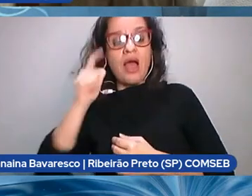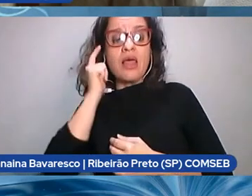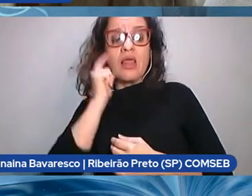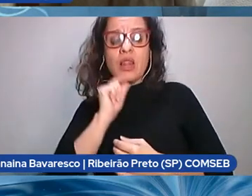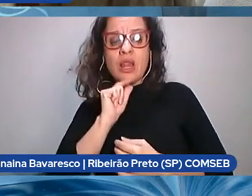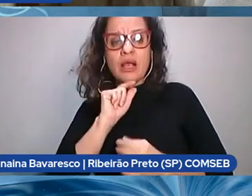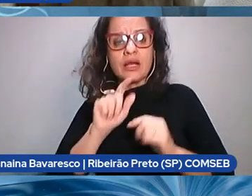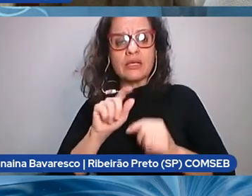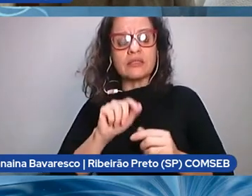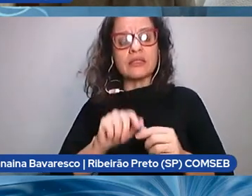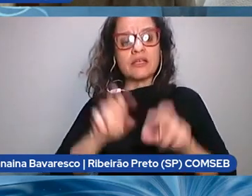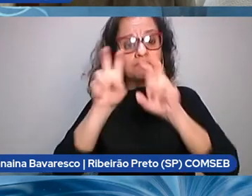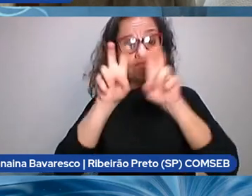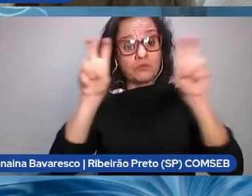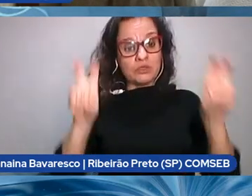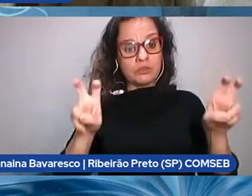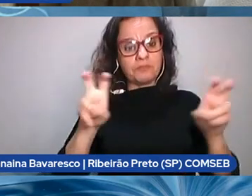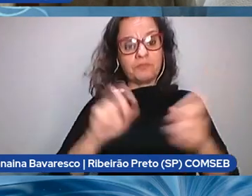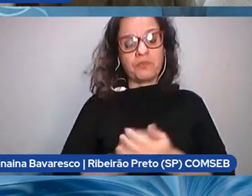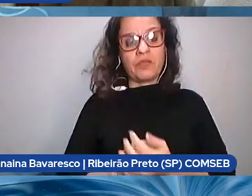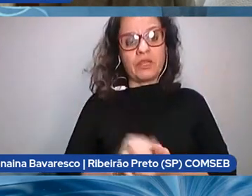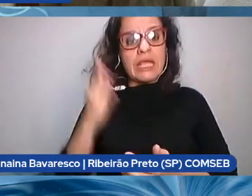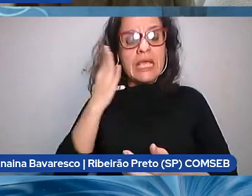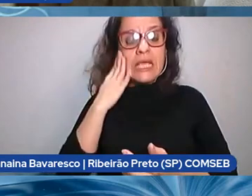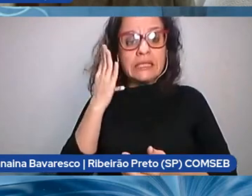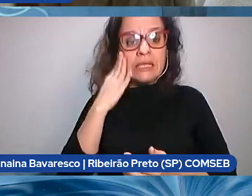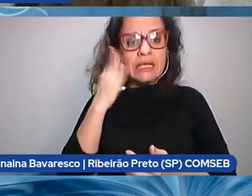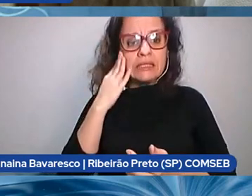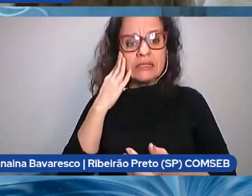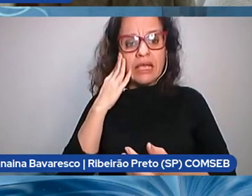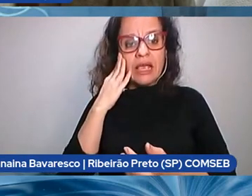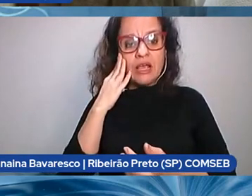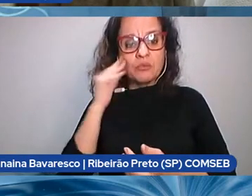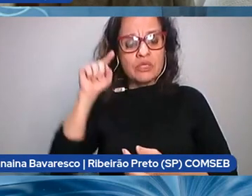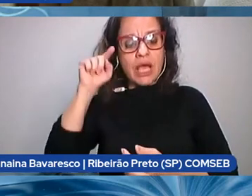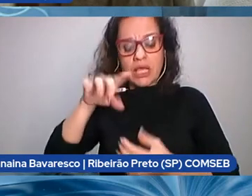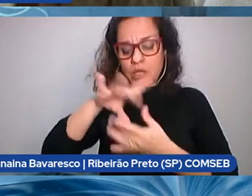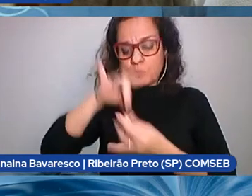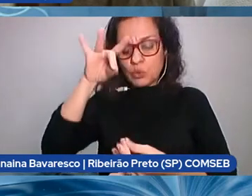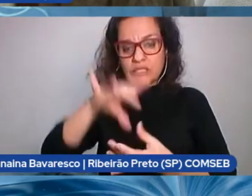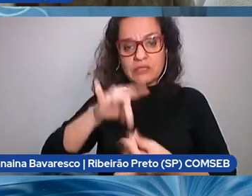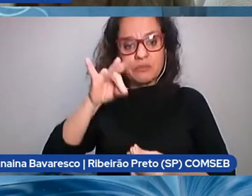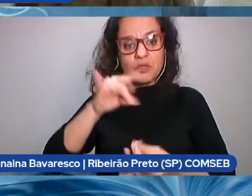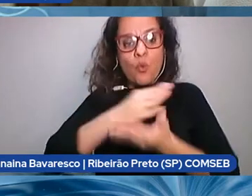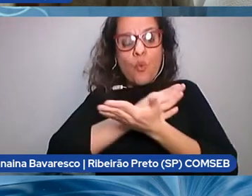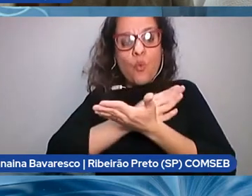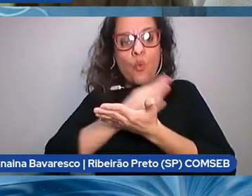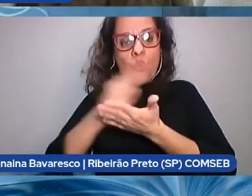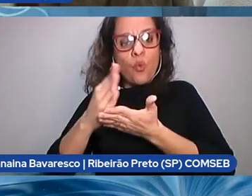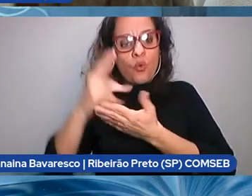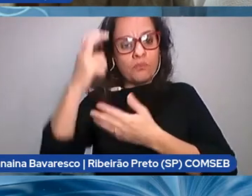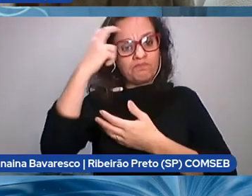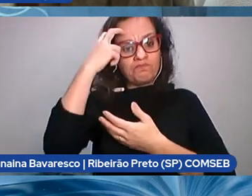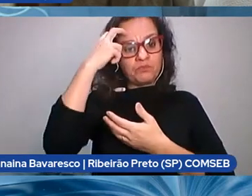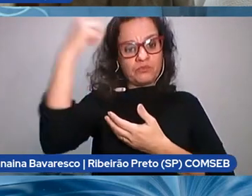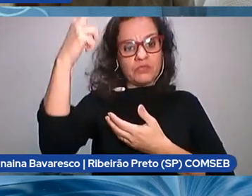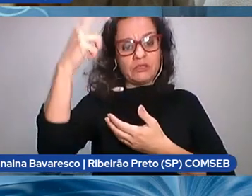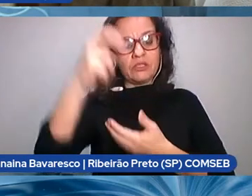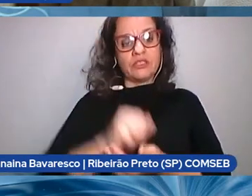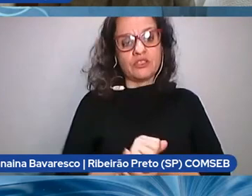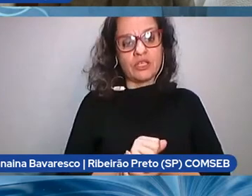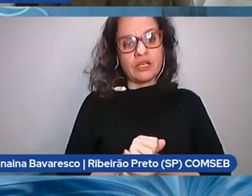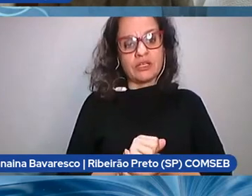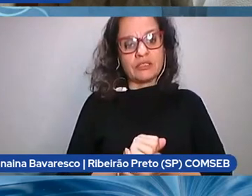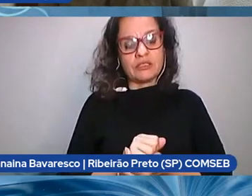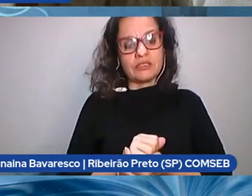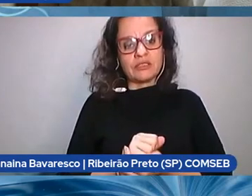entre parênteses, entendemos aqui por espírito o princípio da inteligência,